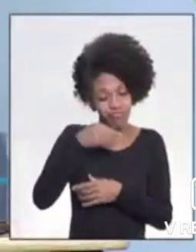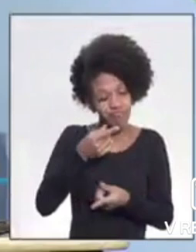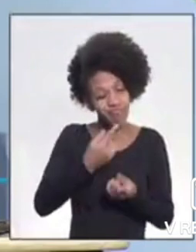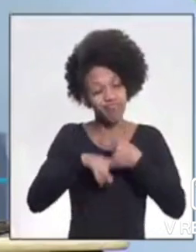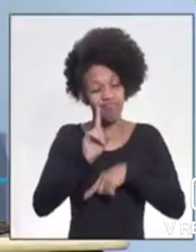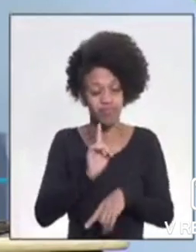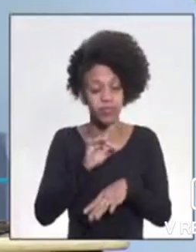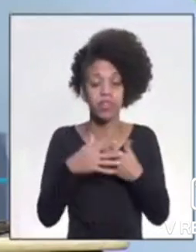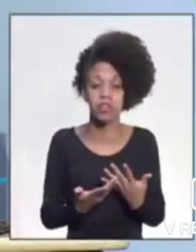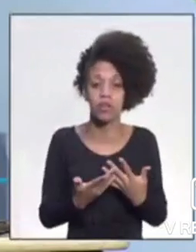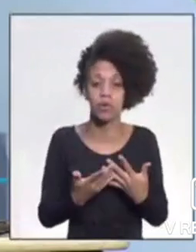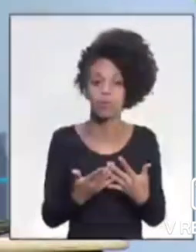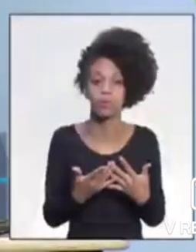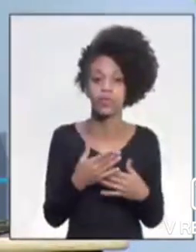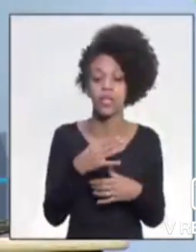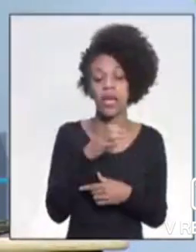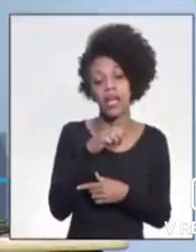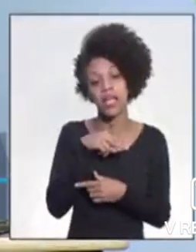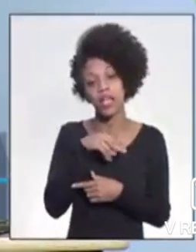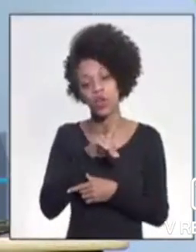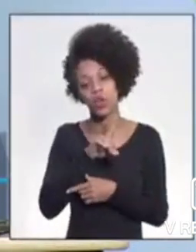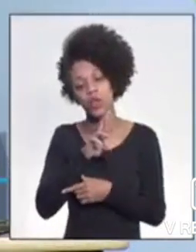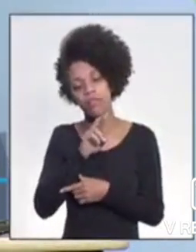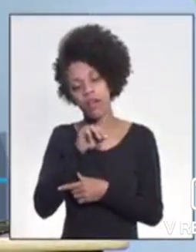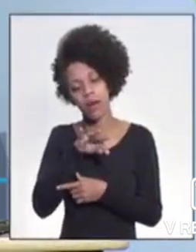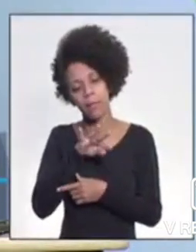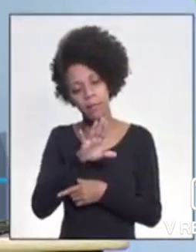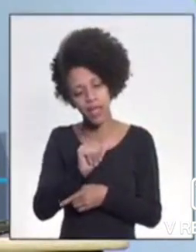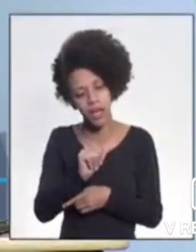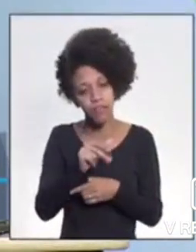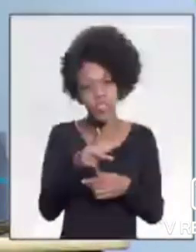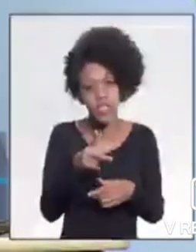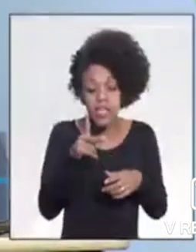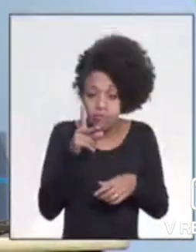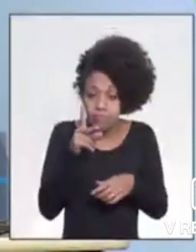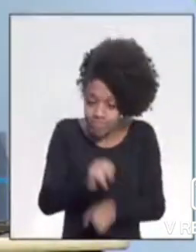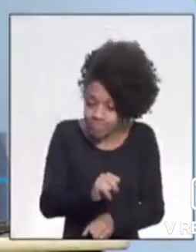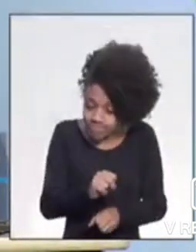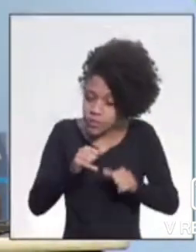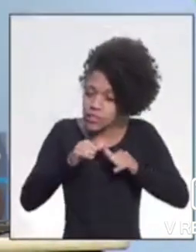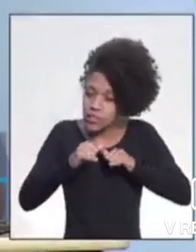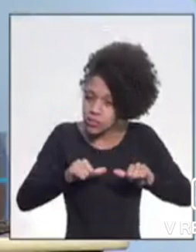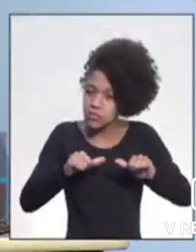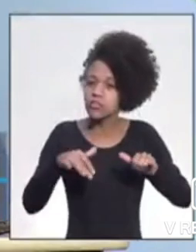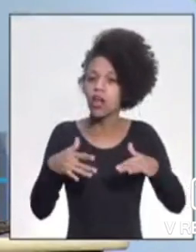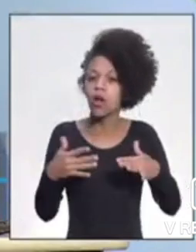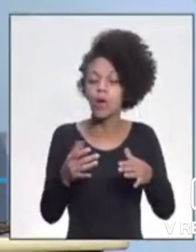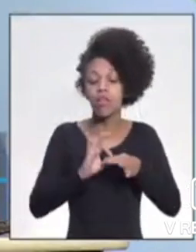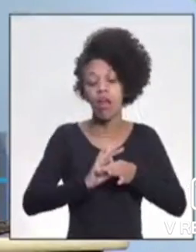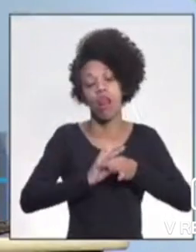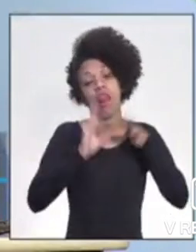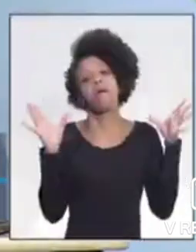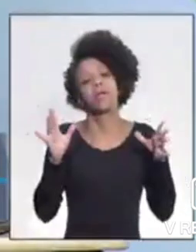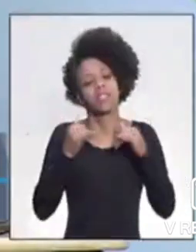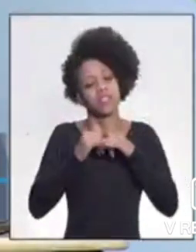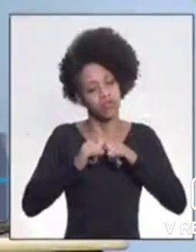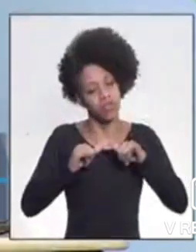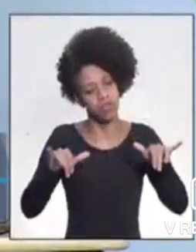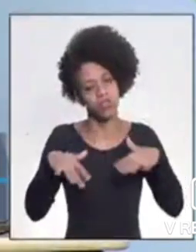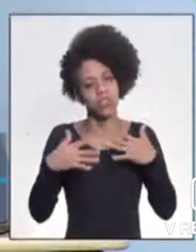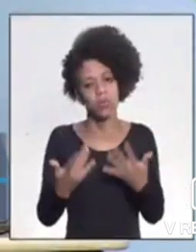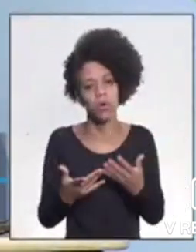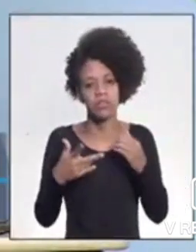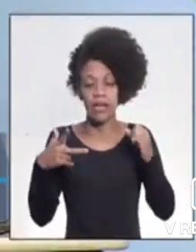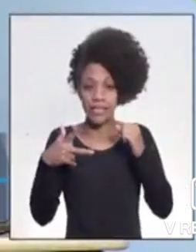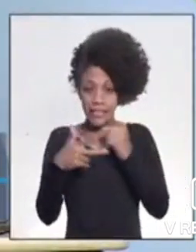assim, uma reação endotérmica é quando você tem um ganho de energia e na reação exotérmica é quando há liberação de energia. Então quando você vai